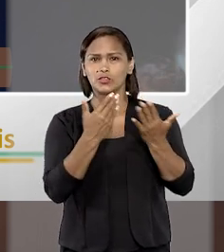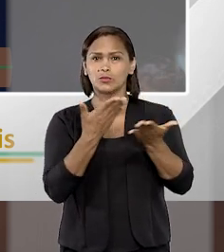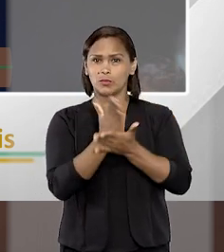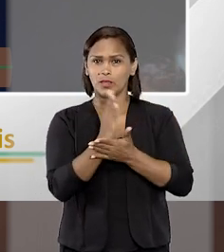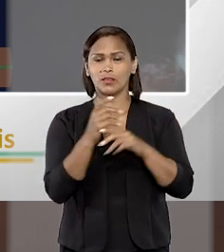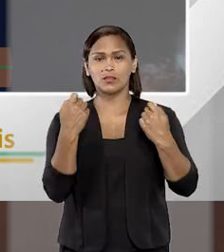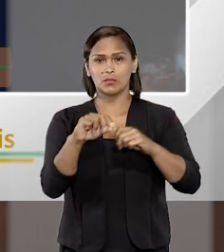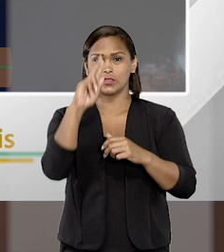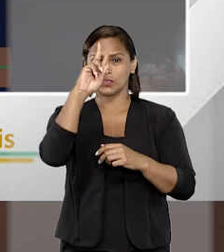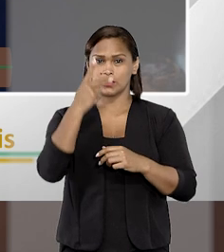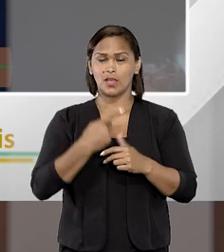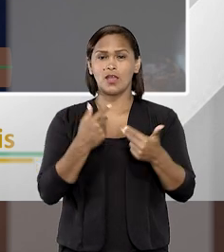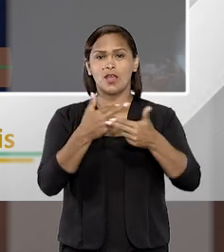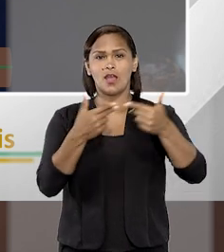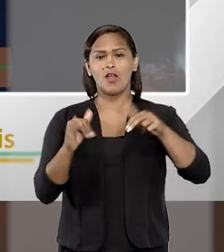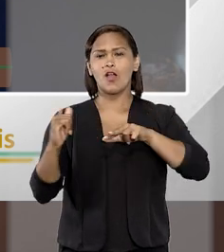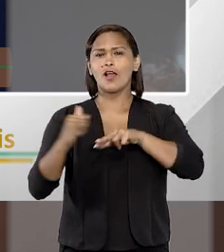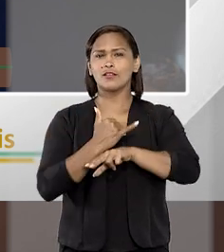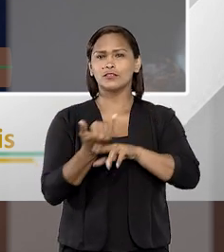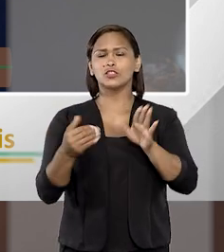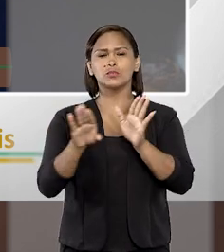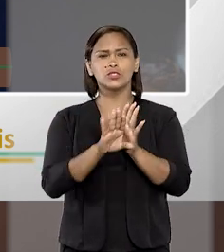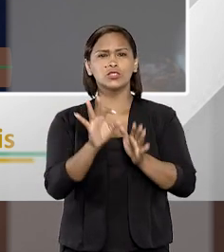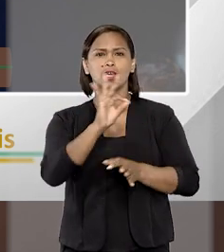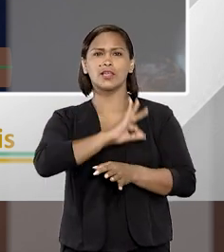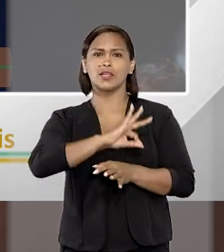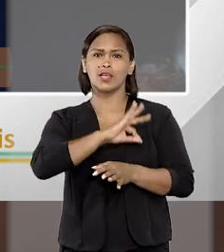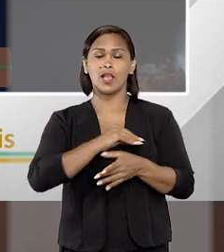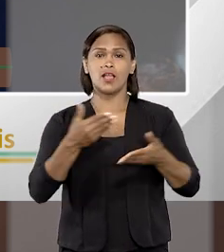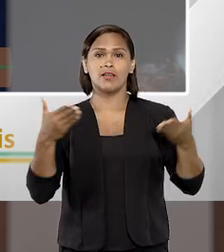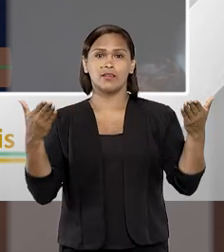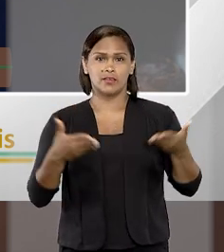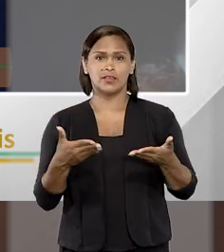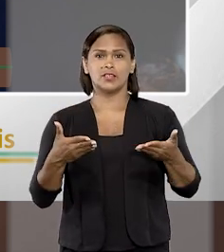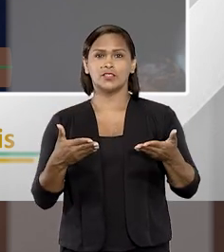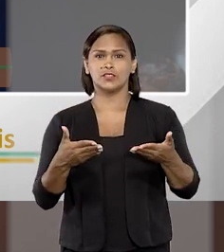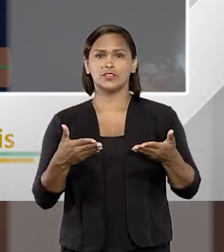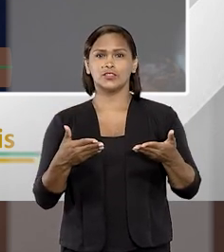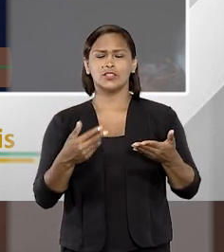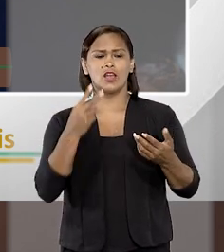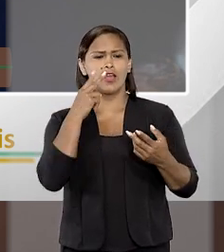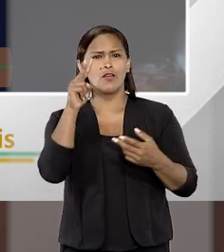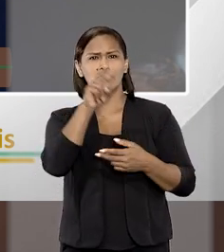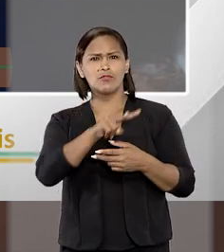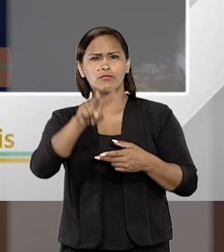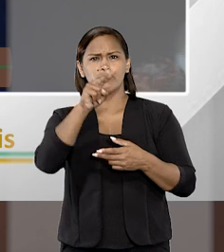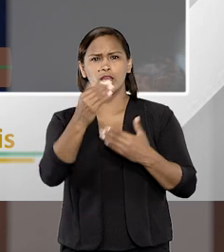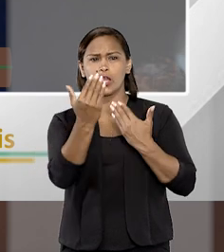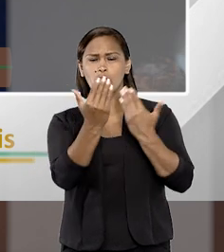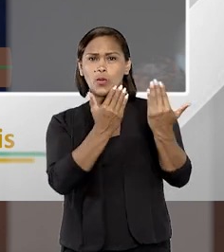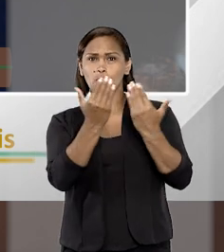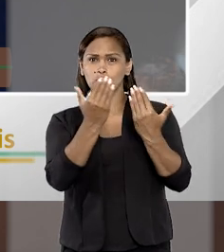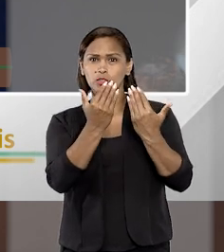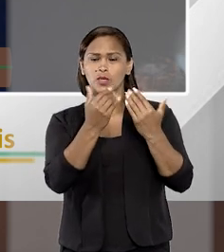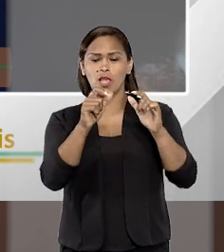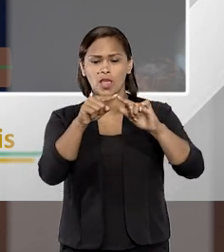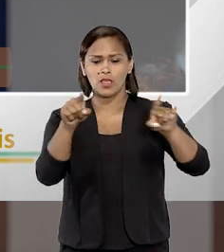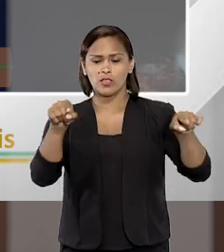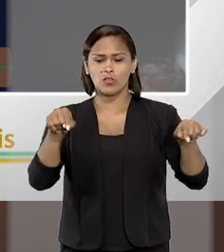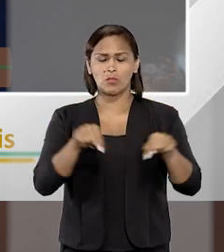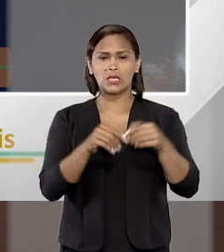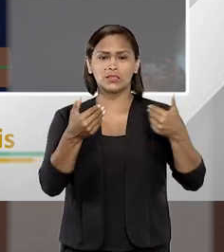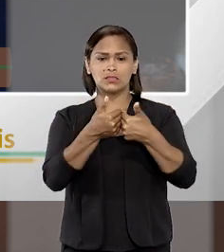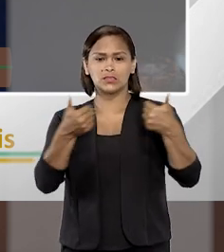conhecido muitas vezes a vítima chega à delegacia e já se defronta com o suspeito na sala